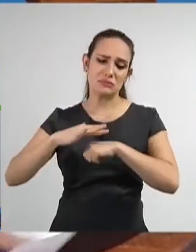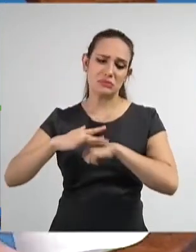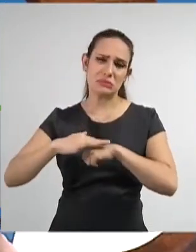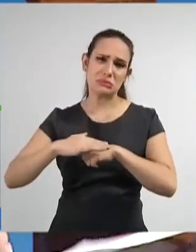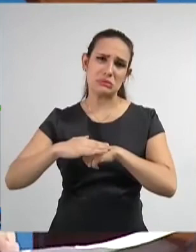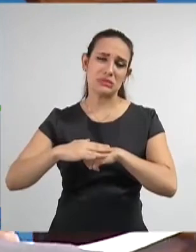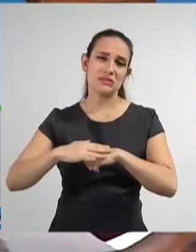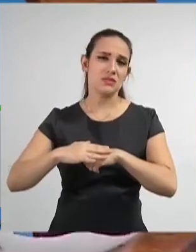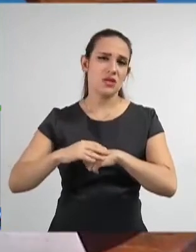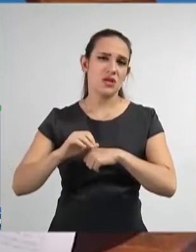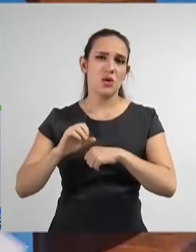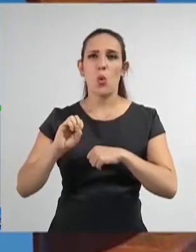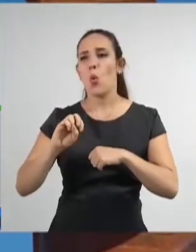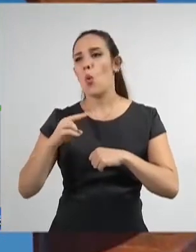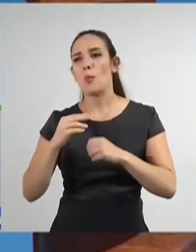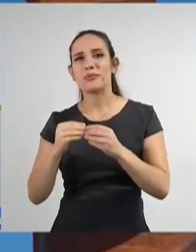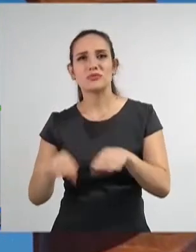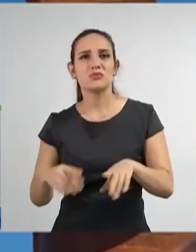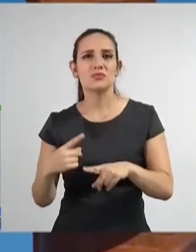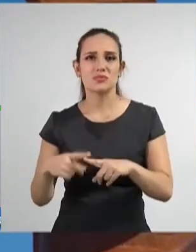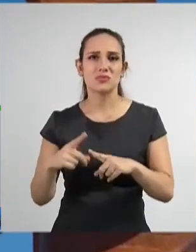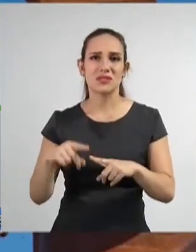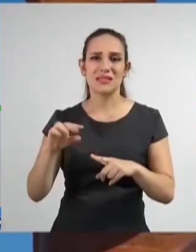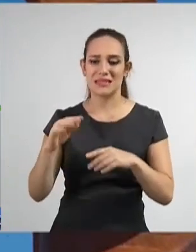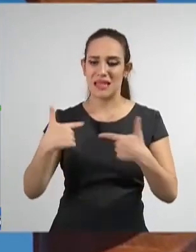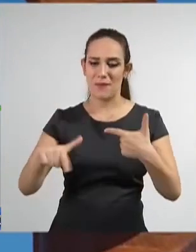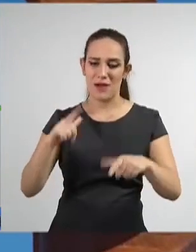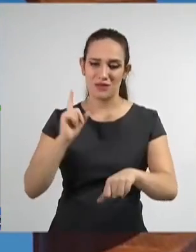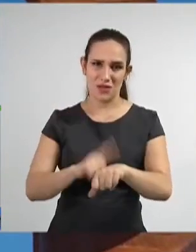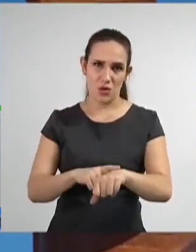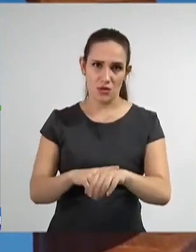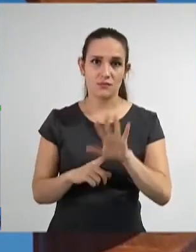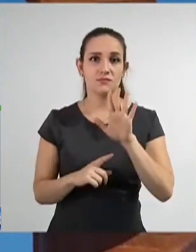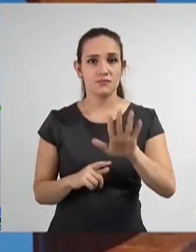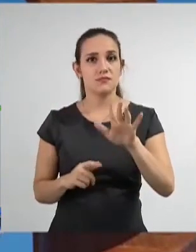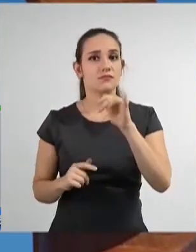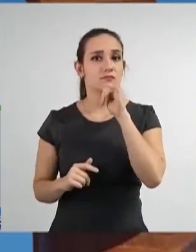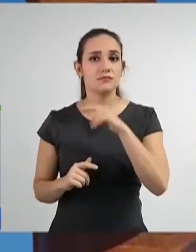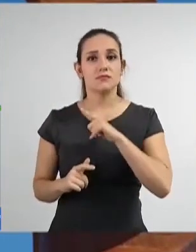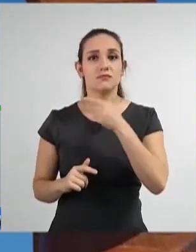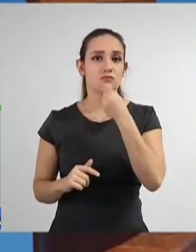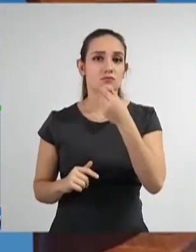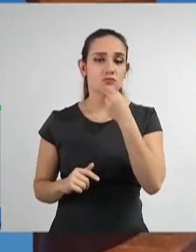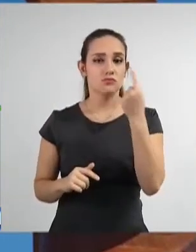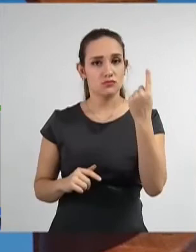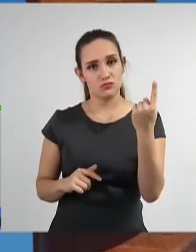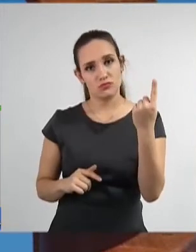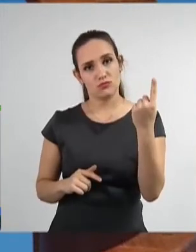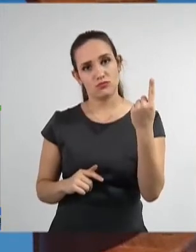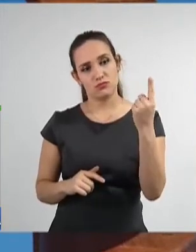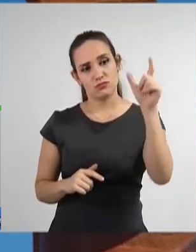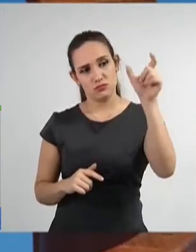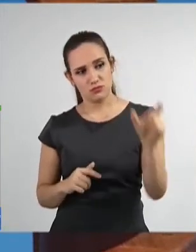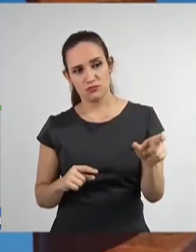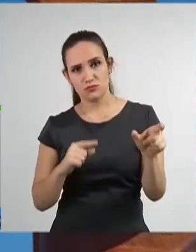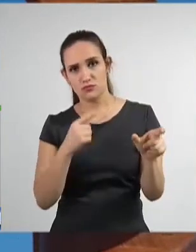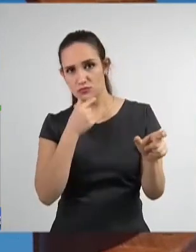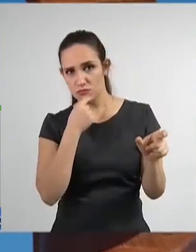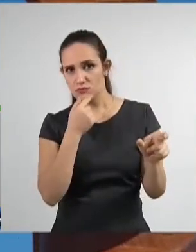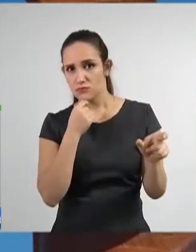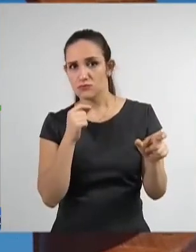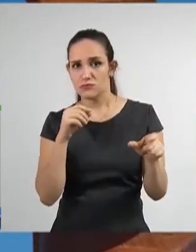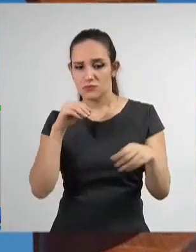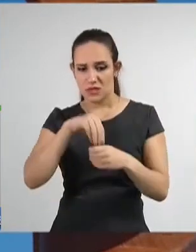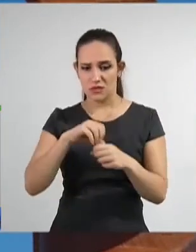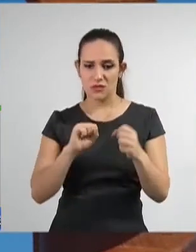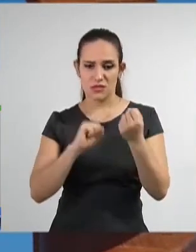trabalho. E lá em Dourados, infelizmente, nós tivemos a morte de um trabalhador numa